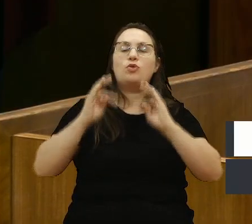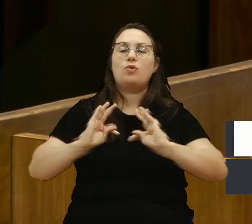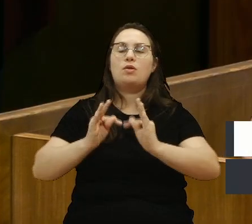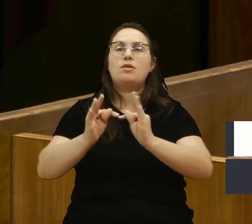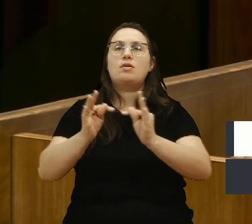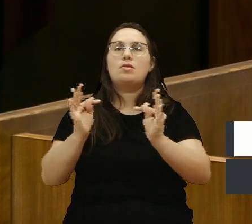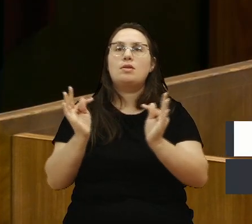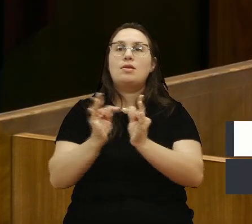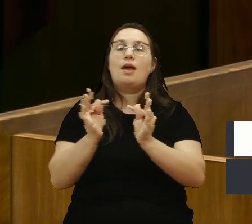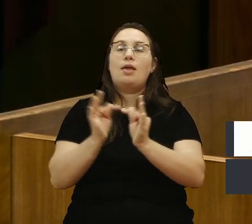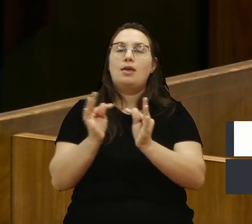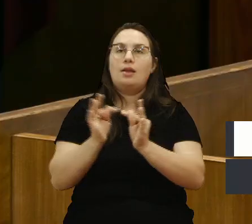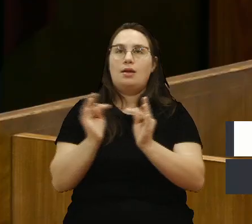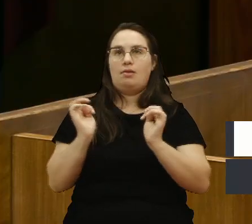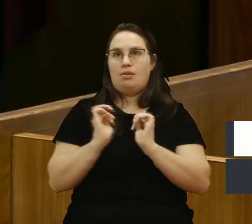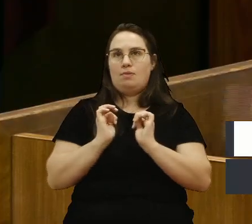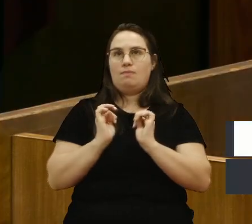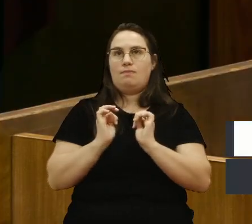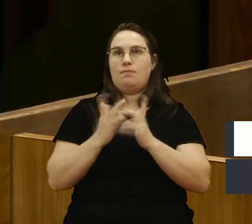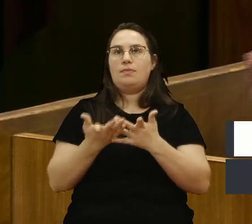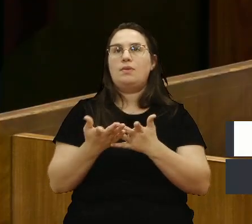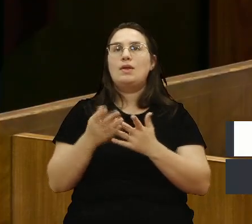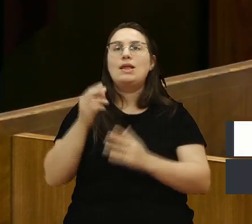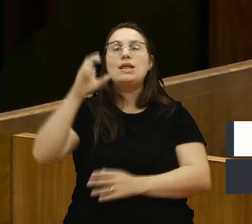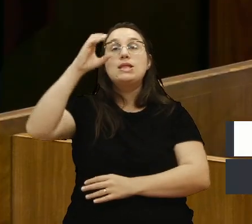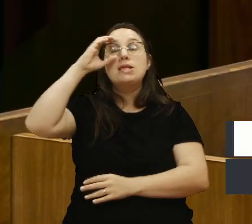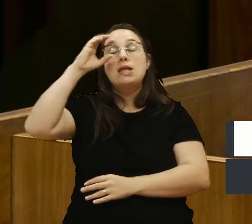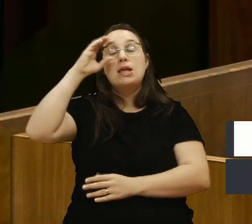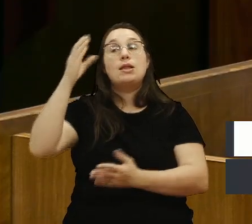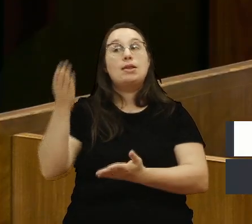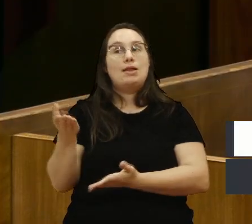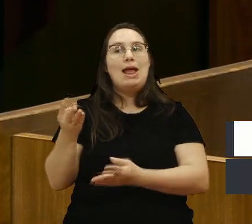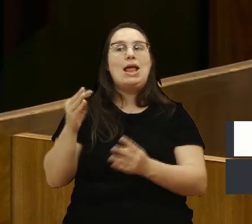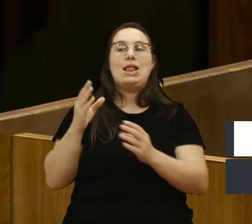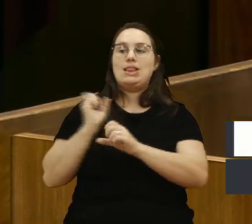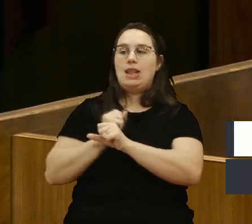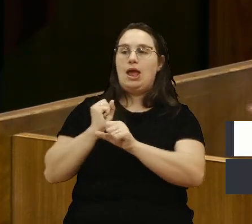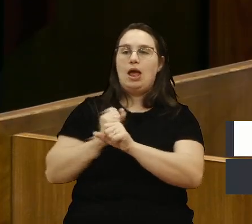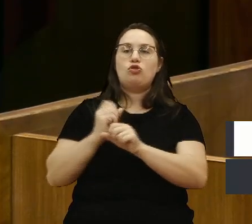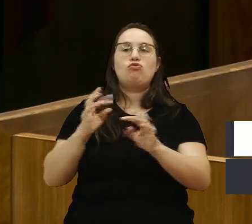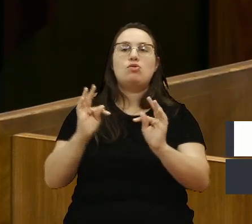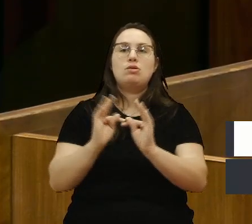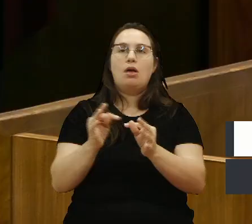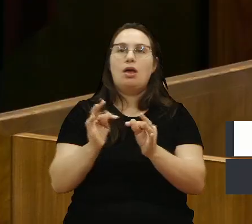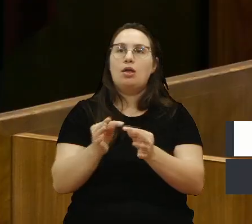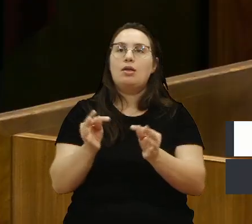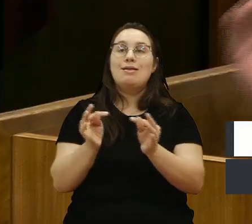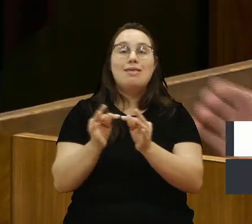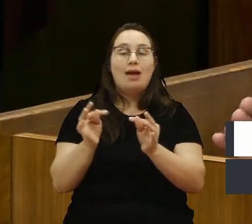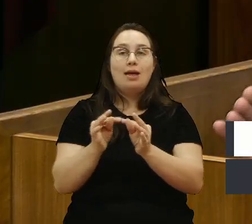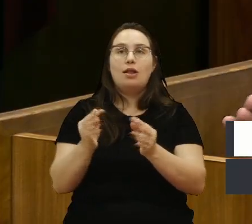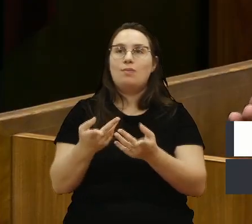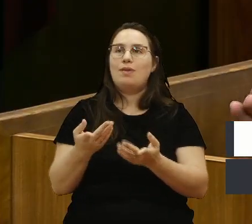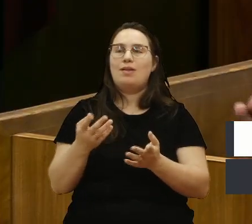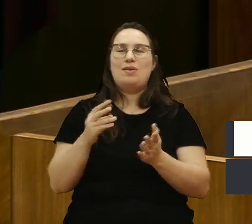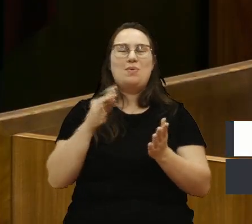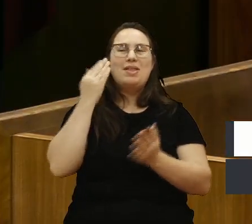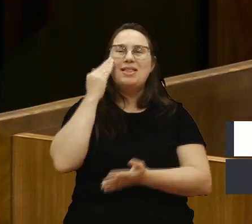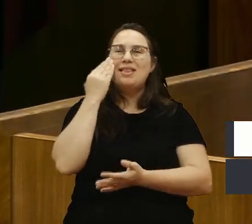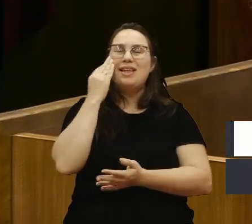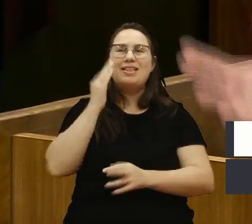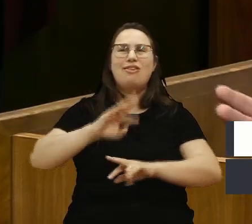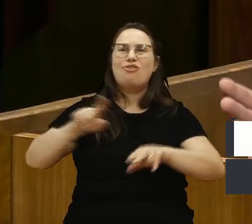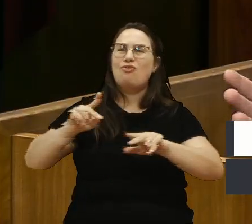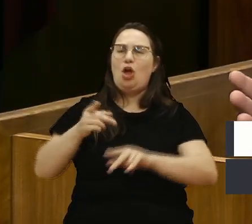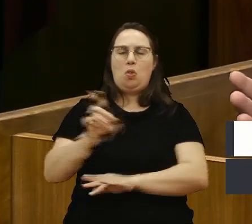técnicas, vereadora Sandra, dados técnicos que não tem como tentar interpretar diferente ou dizer